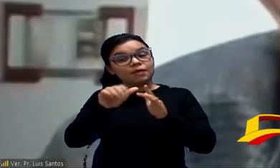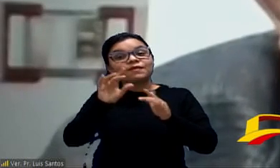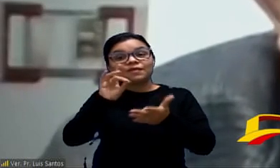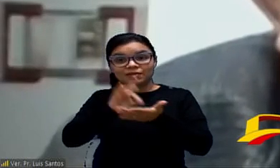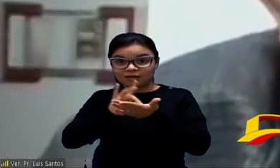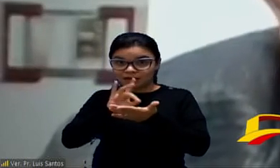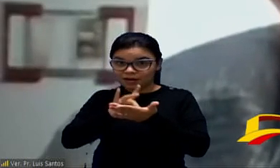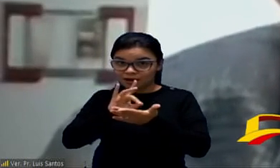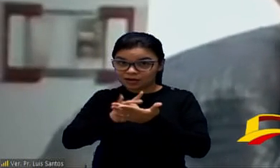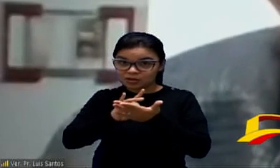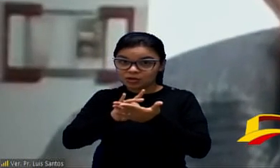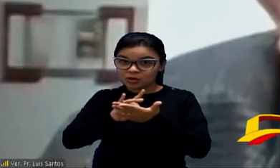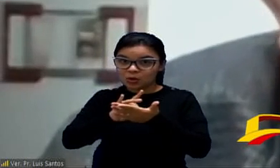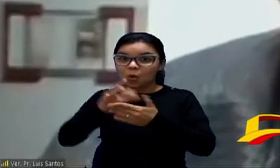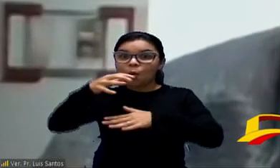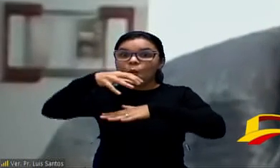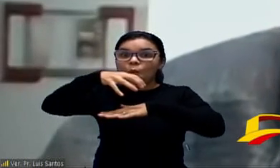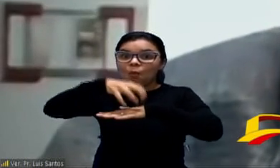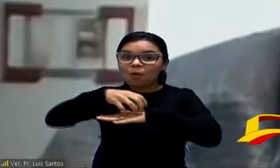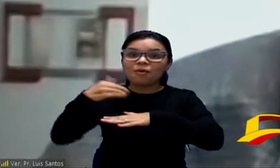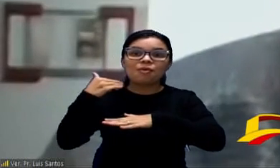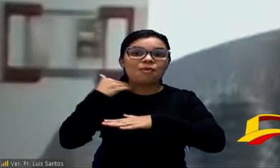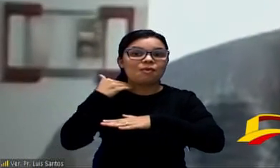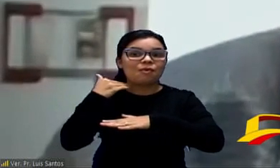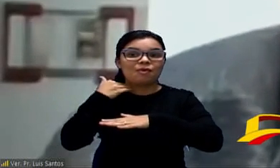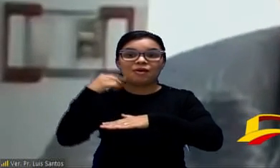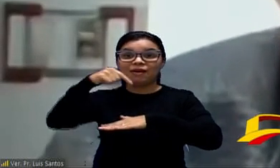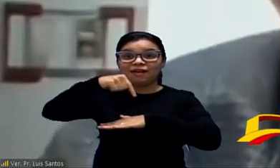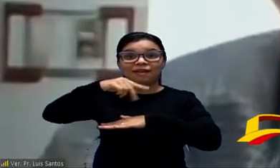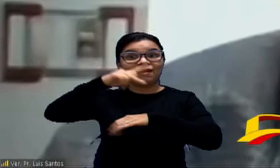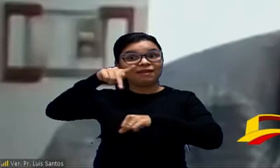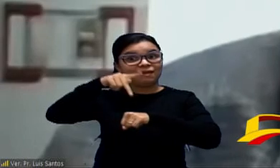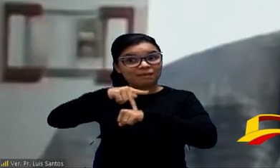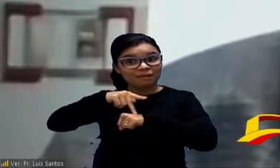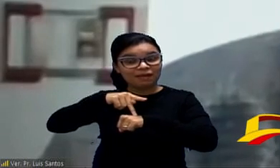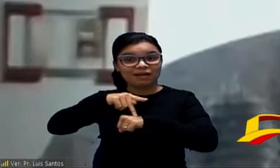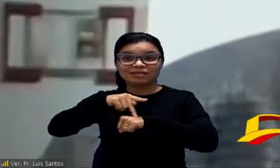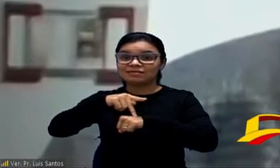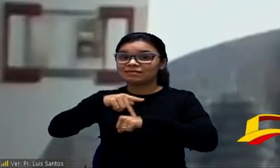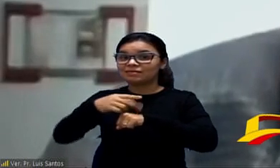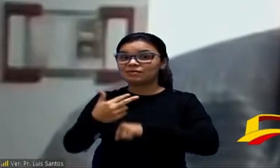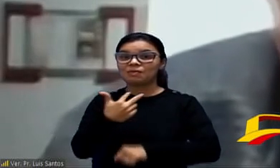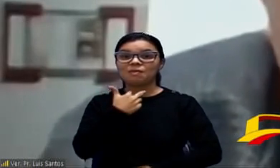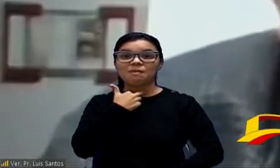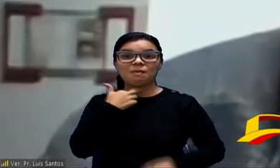o banco nesse país é algo que não pode reclamar